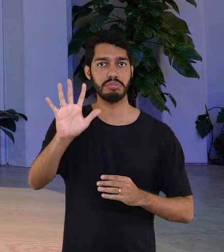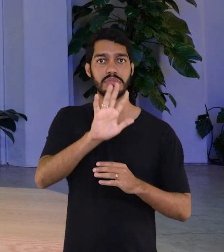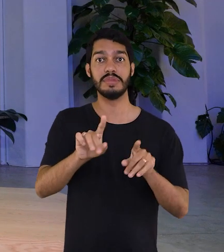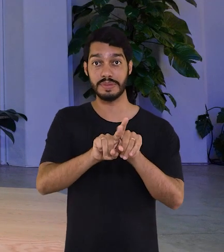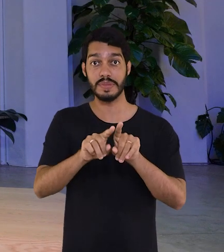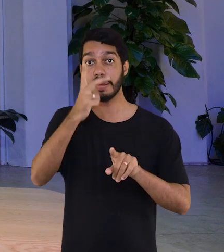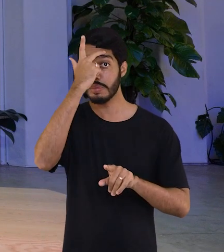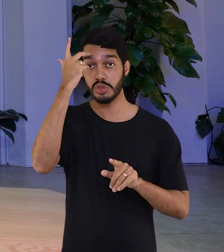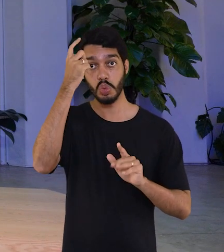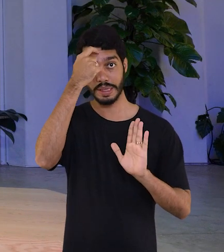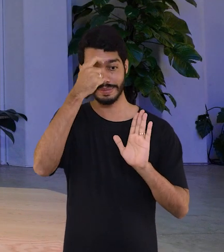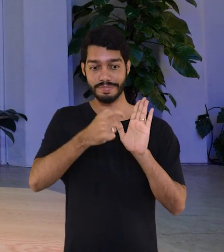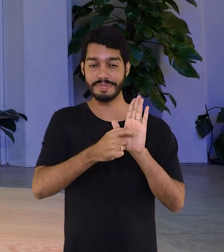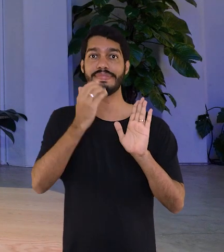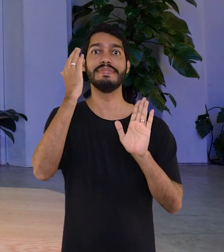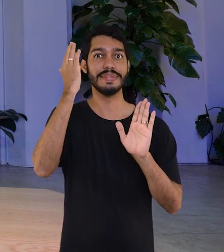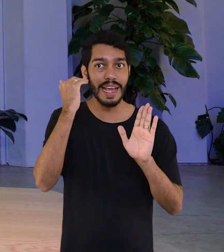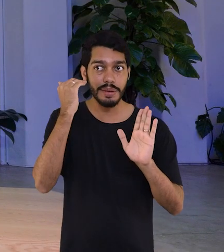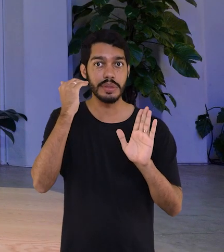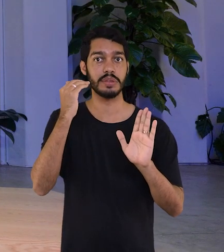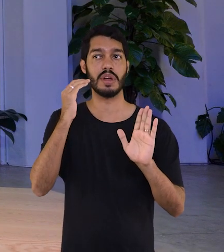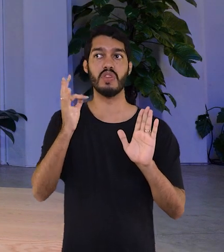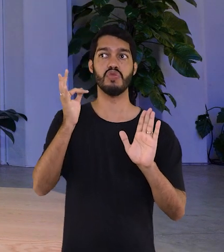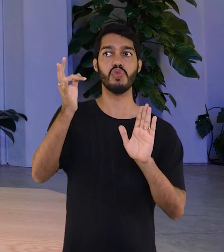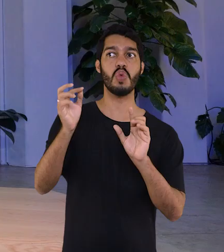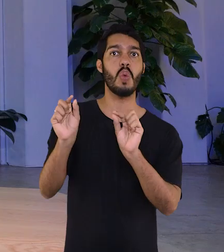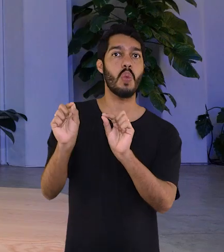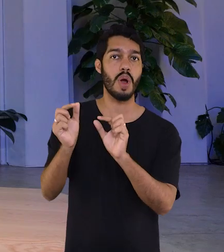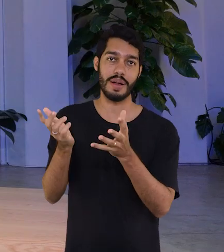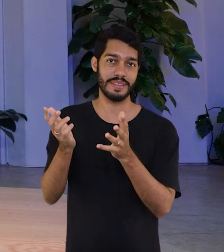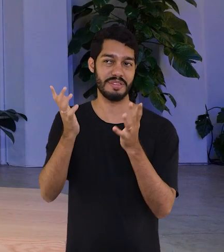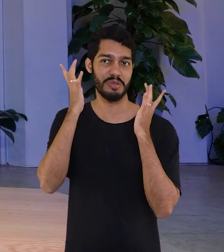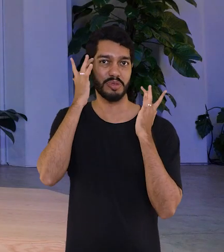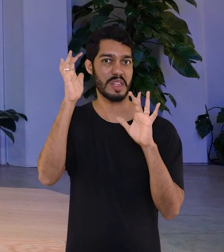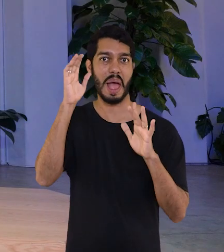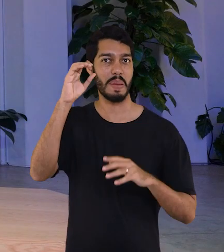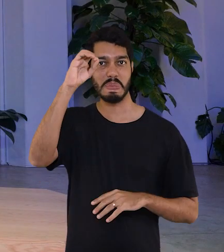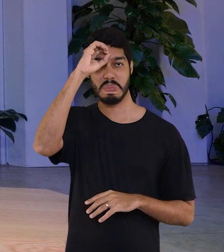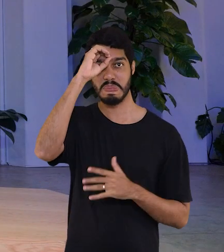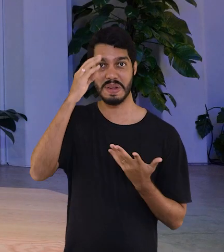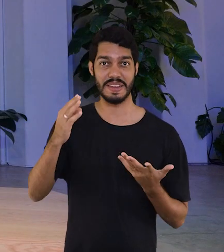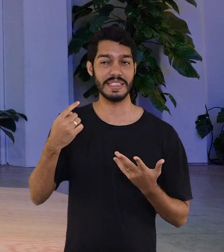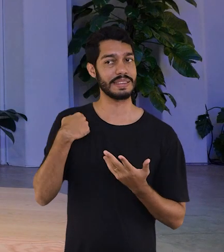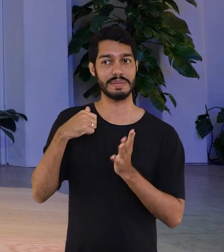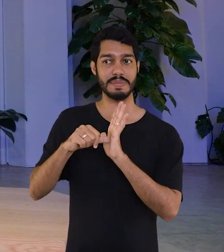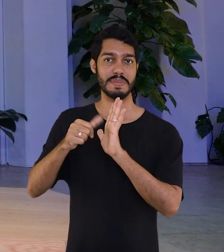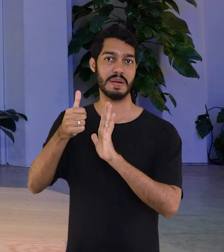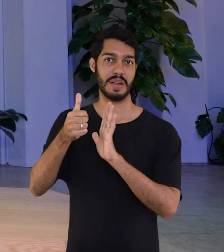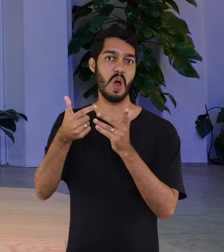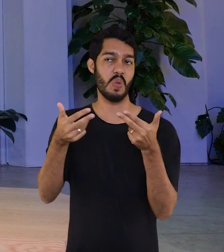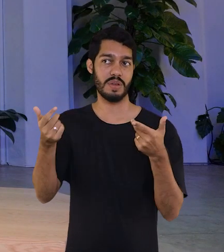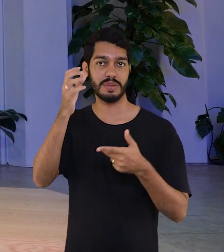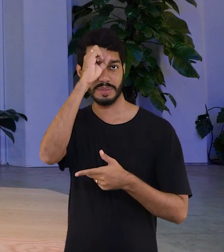Quanto mais a pessoa entende de inteligência artificial, menos ela dá previsão do futuro. Então, isso foi uma coisa que eu estou aprendendo cada vez que eu falo com essa galera de